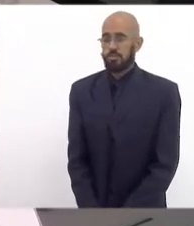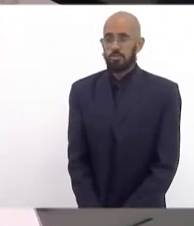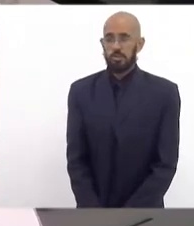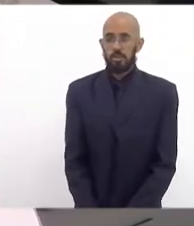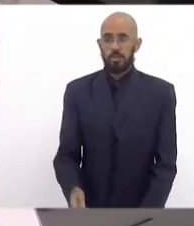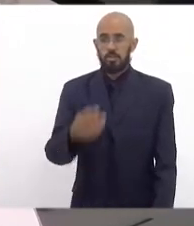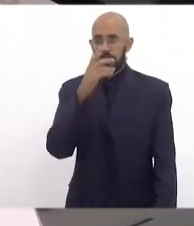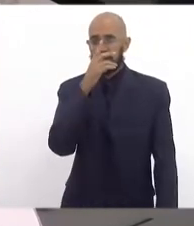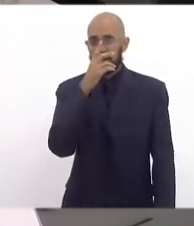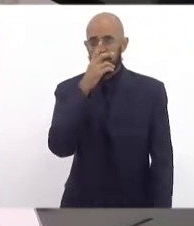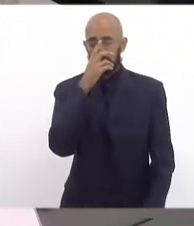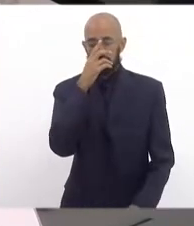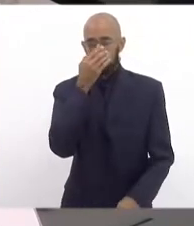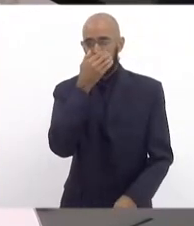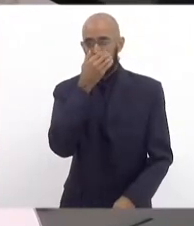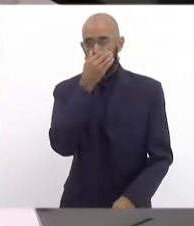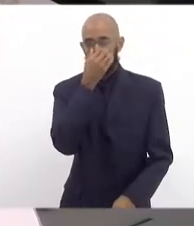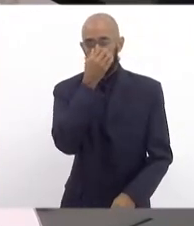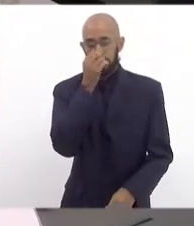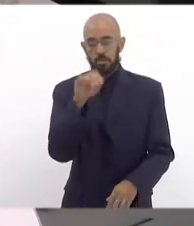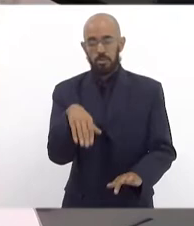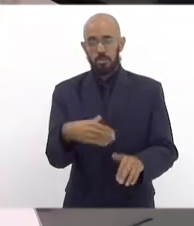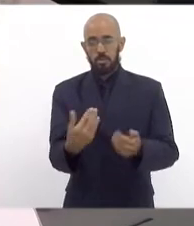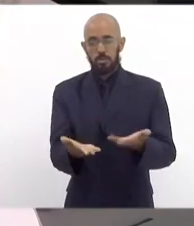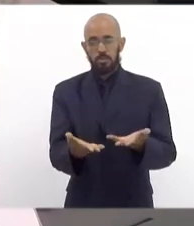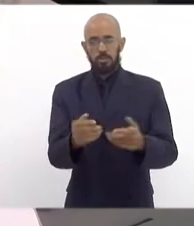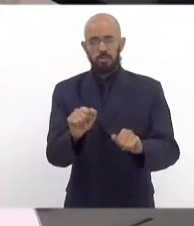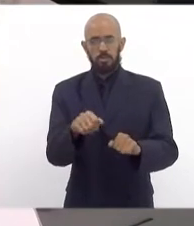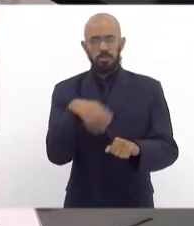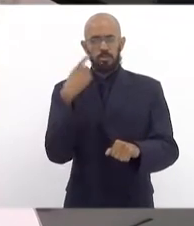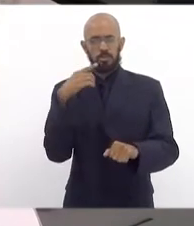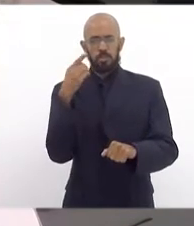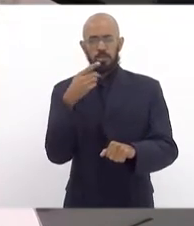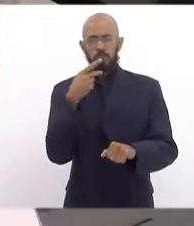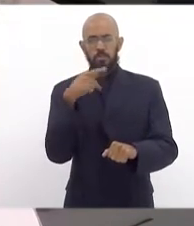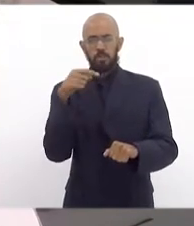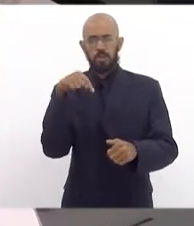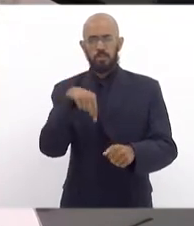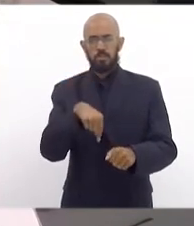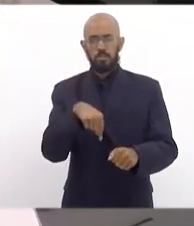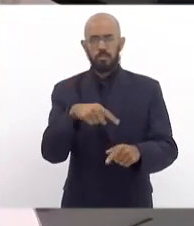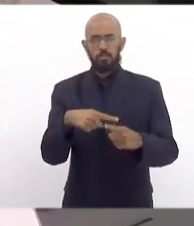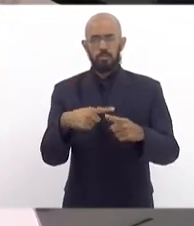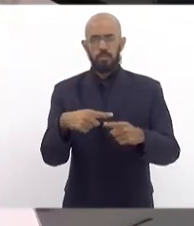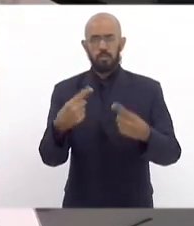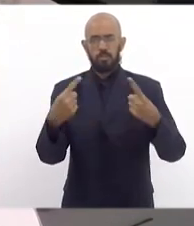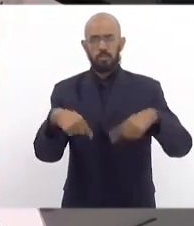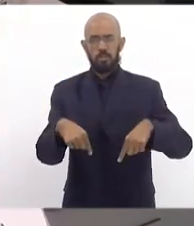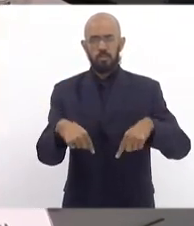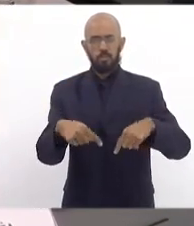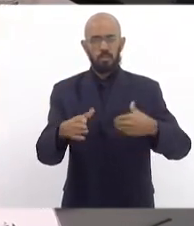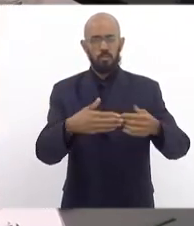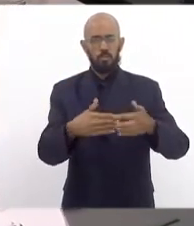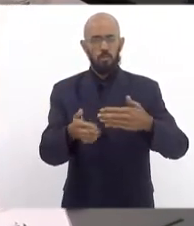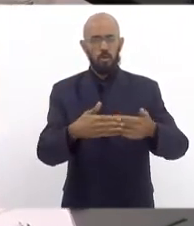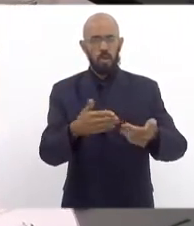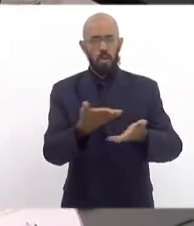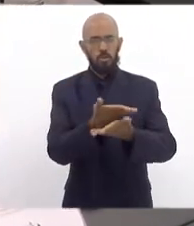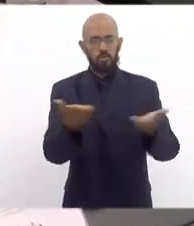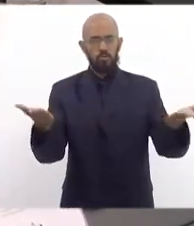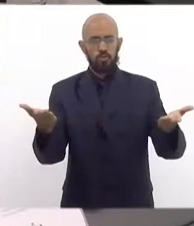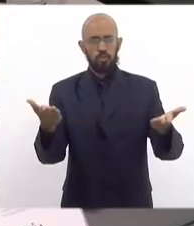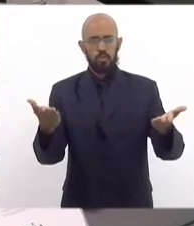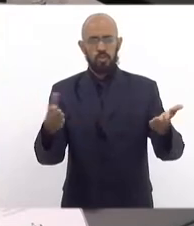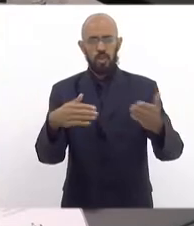criminalização da política Ah entendeu então eu falo isso aqui porque o desafio algum de senhores ou qualquer